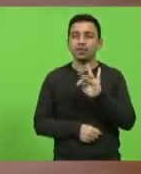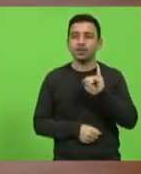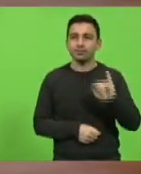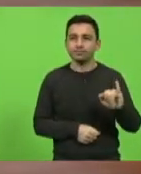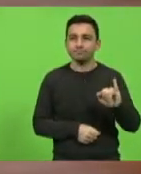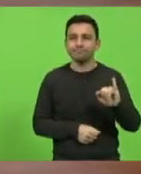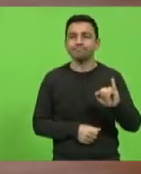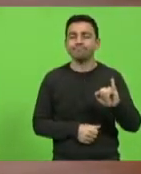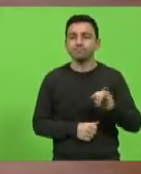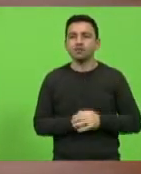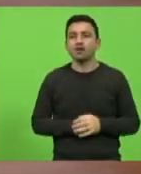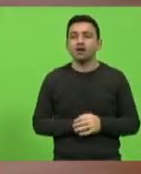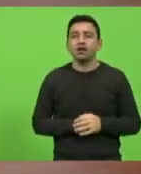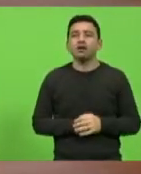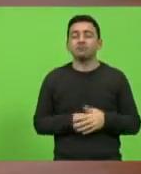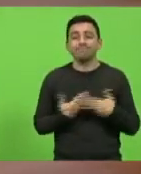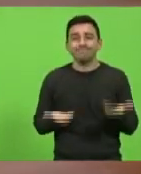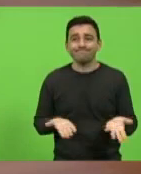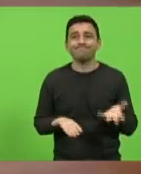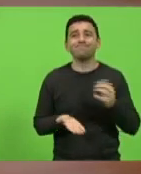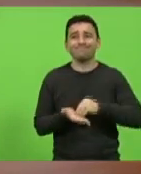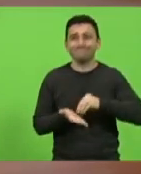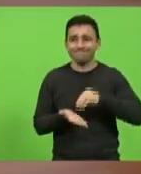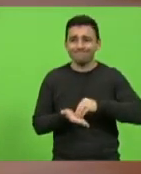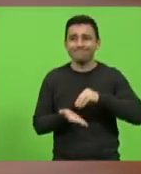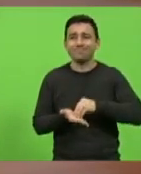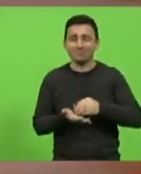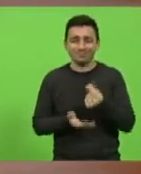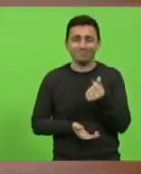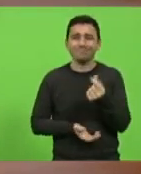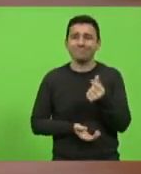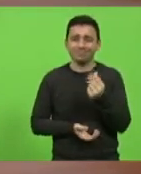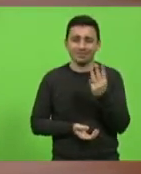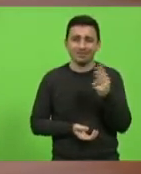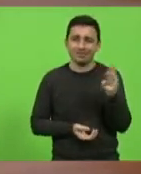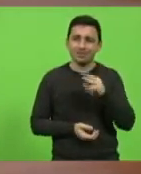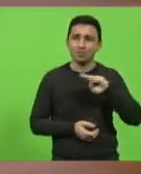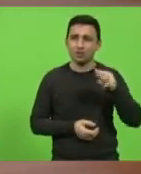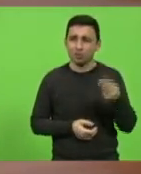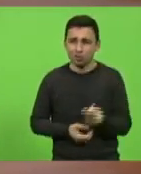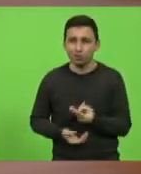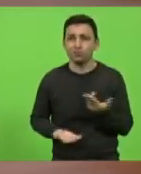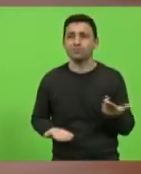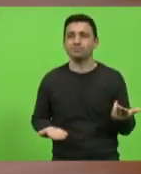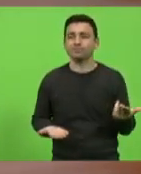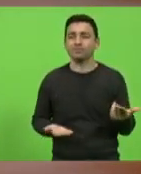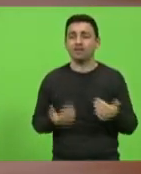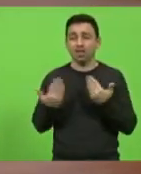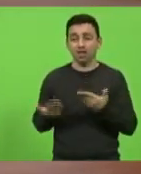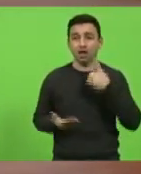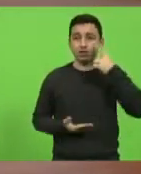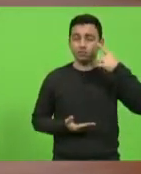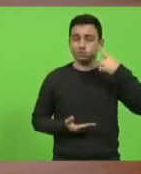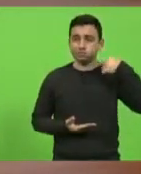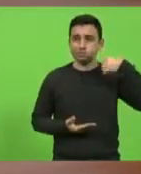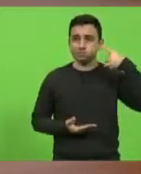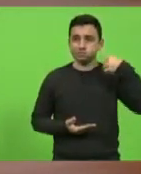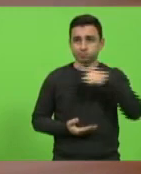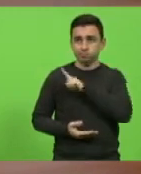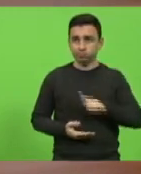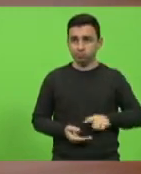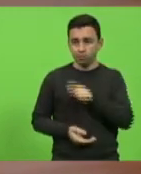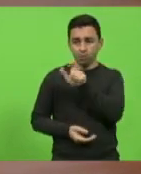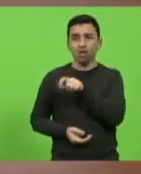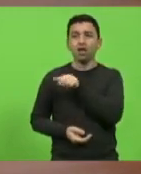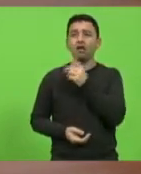fizeram os 33 milhões perdidos? Que, por sinal, o advogado do governador afirma que uma parte do valor